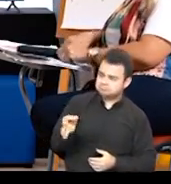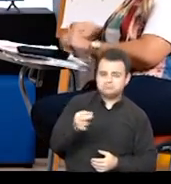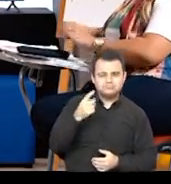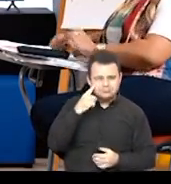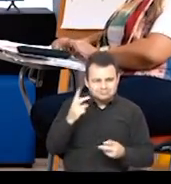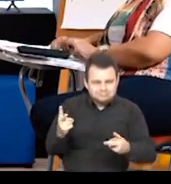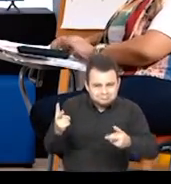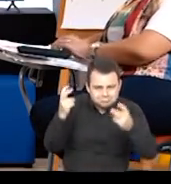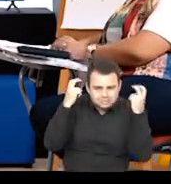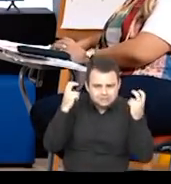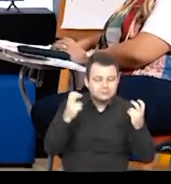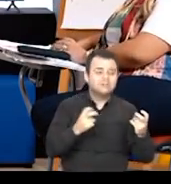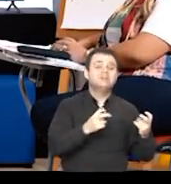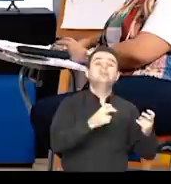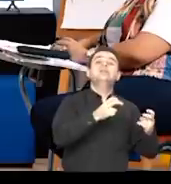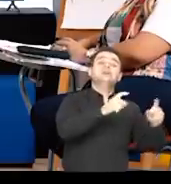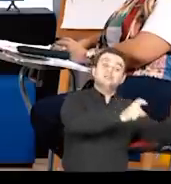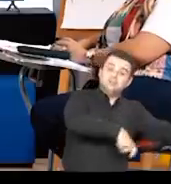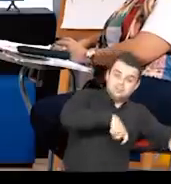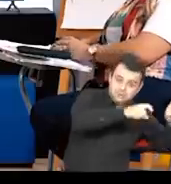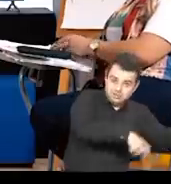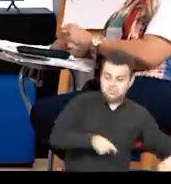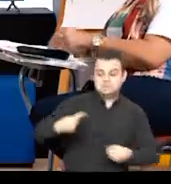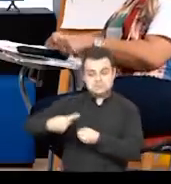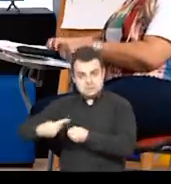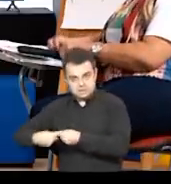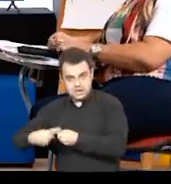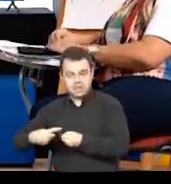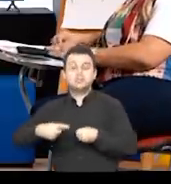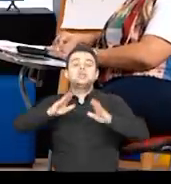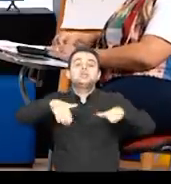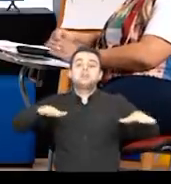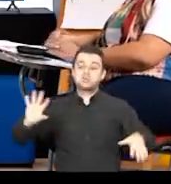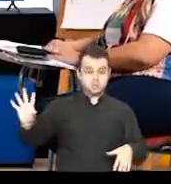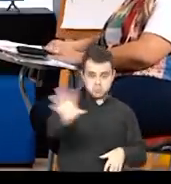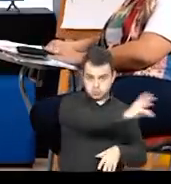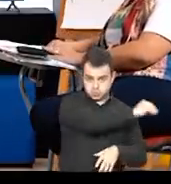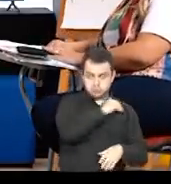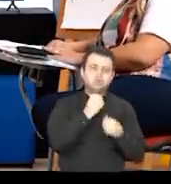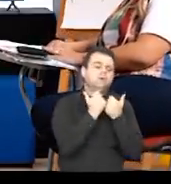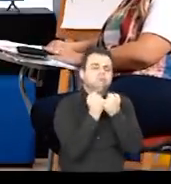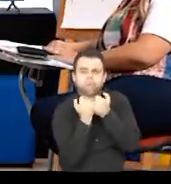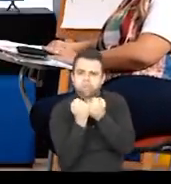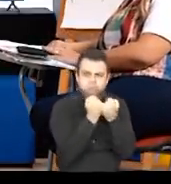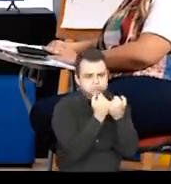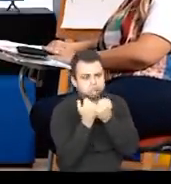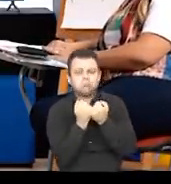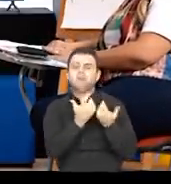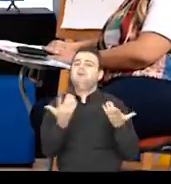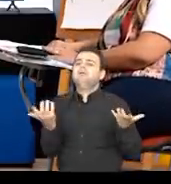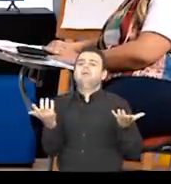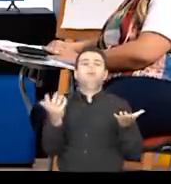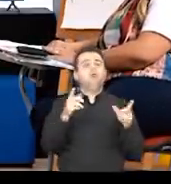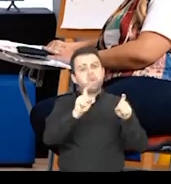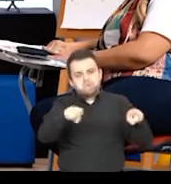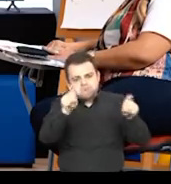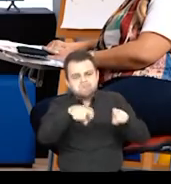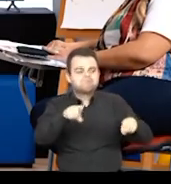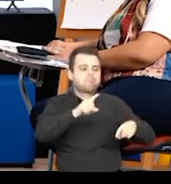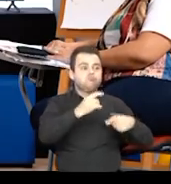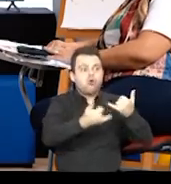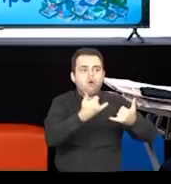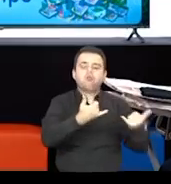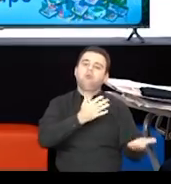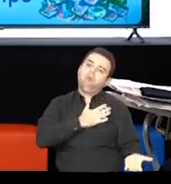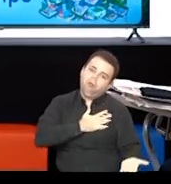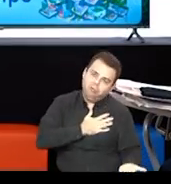perceber, tanto as crianças que vivem no campo como as que vivem na cidade jogam videogame e adoram jogos eletrônicos, por